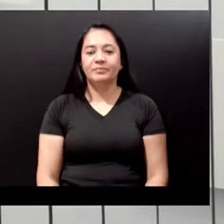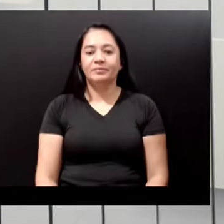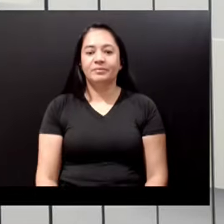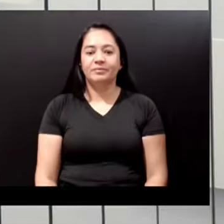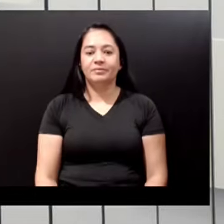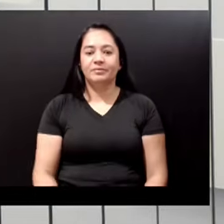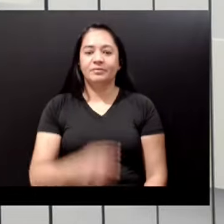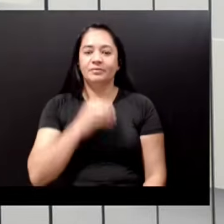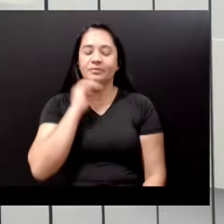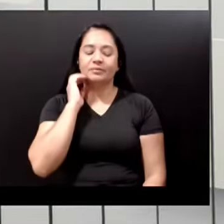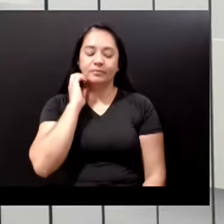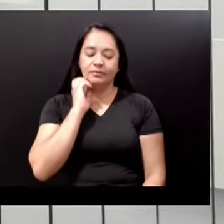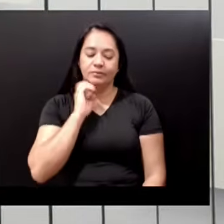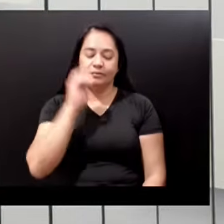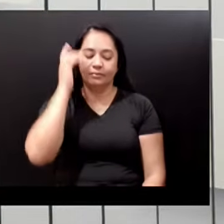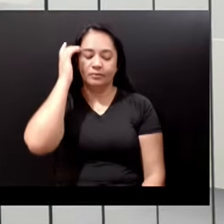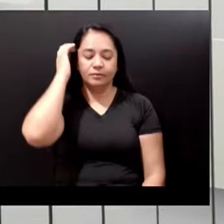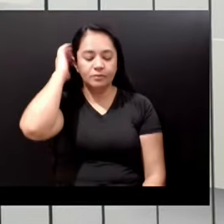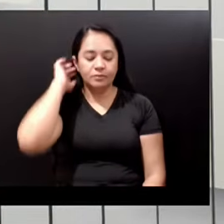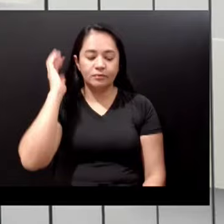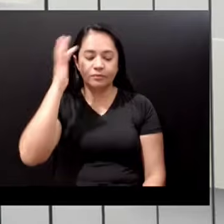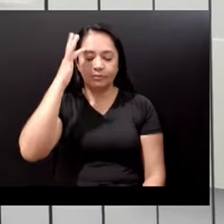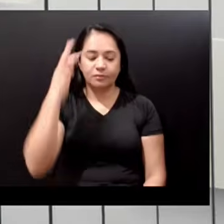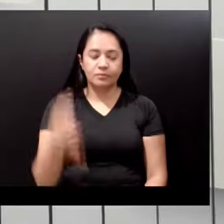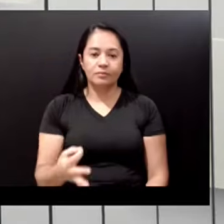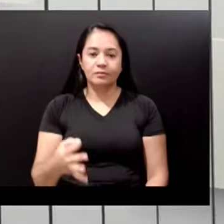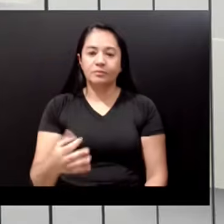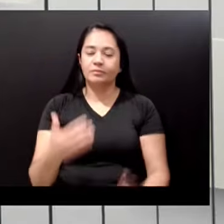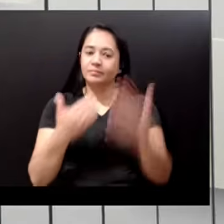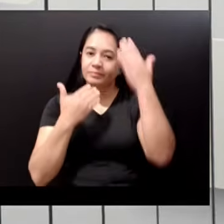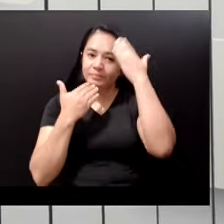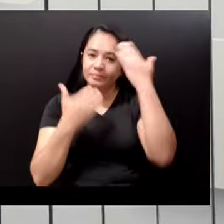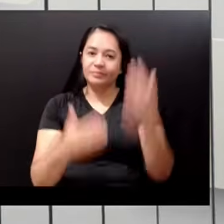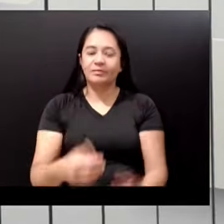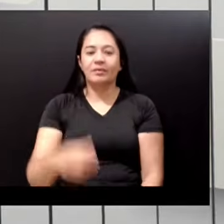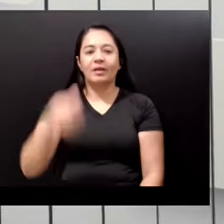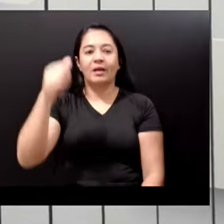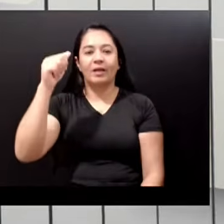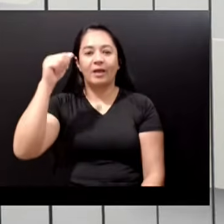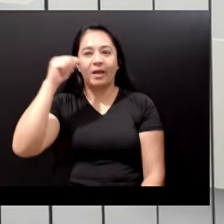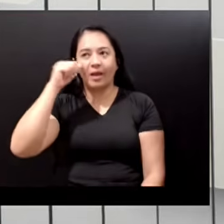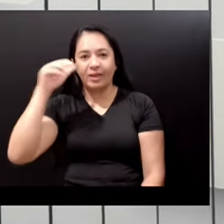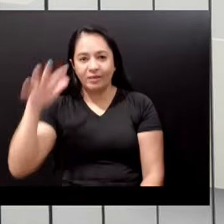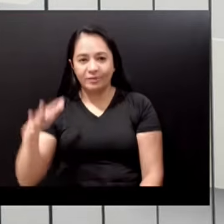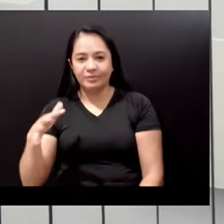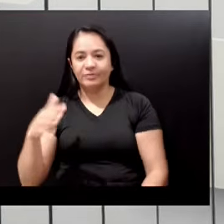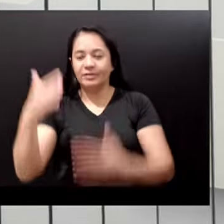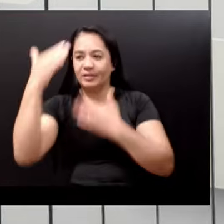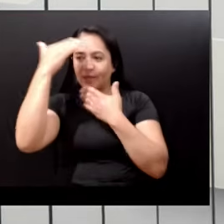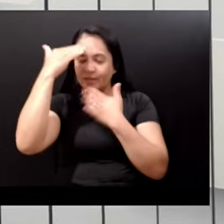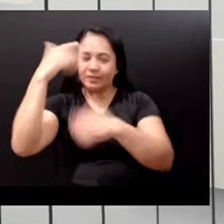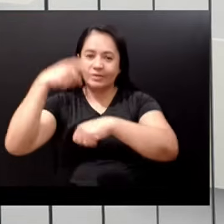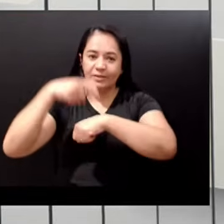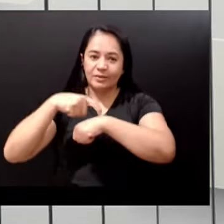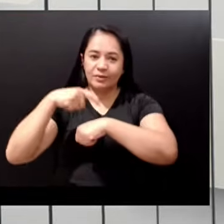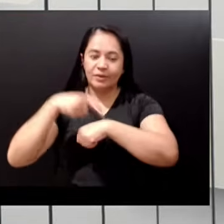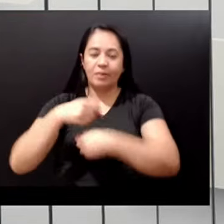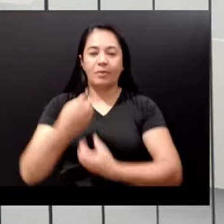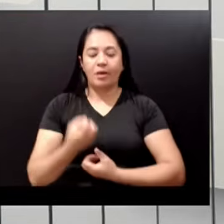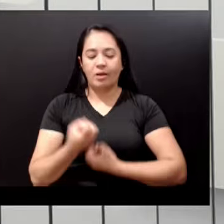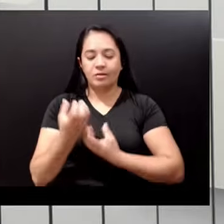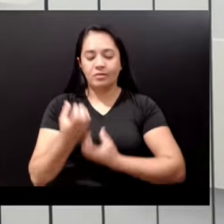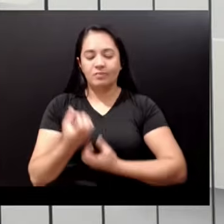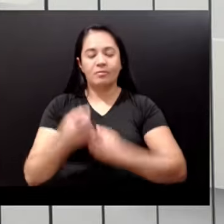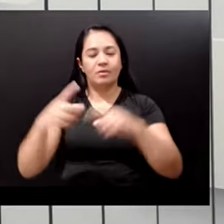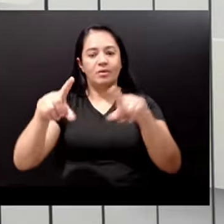Com certeza, muito obrigado, Alexandra Dias. Quero agradecer também a disponibilidade do tempo e as informações que foram passadas aqui pela